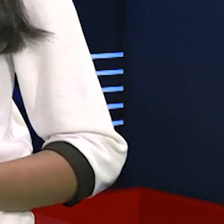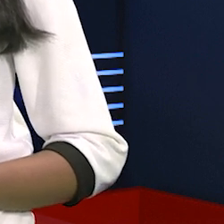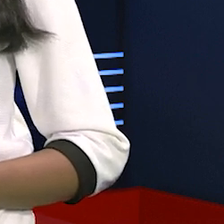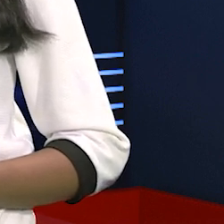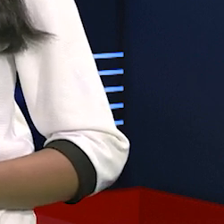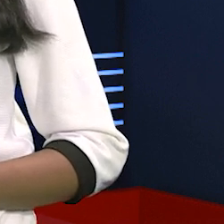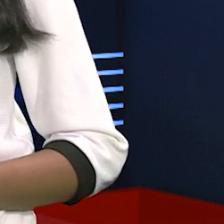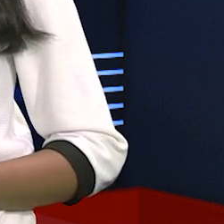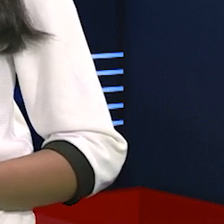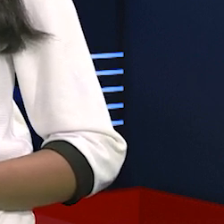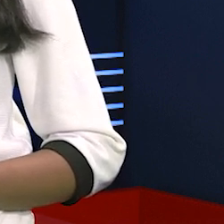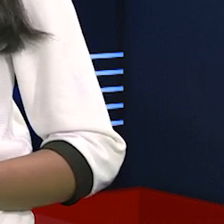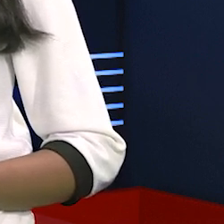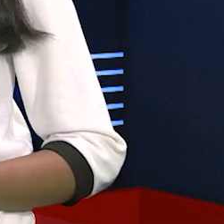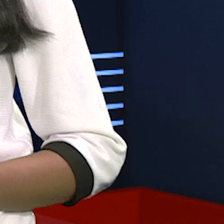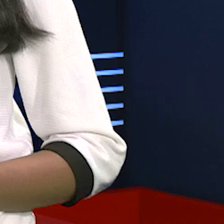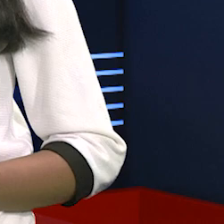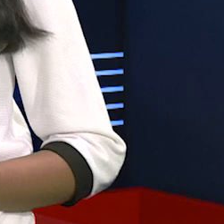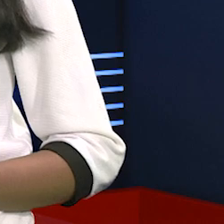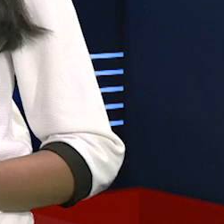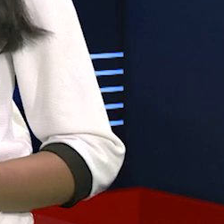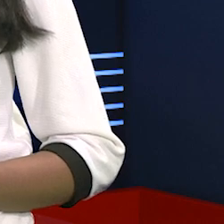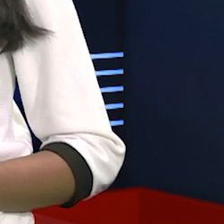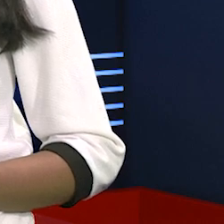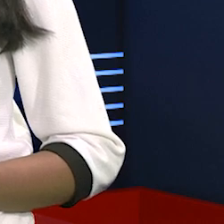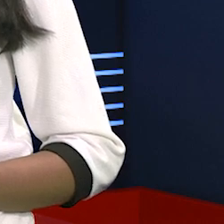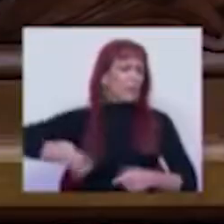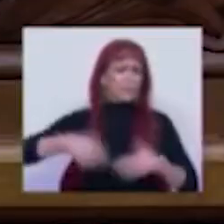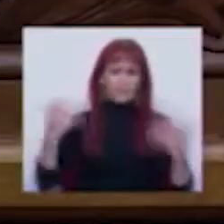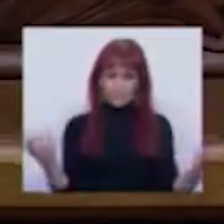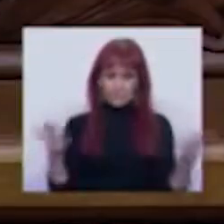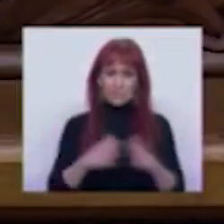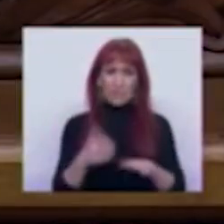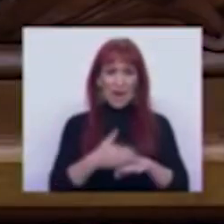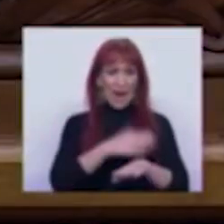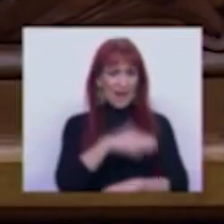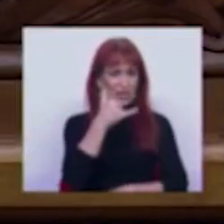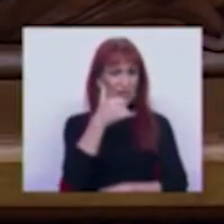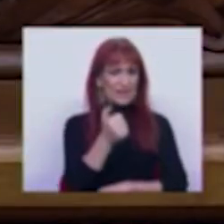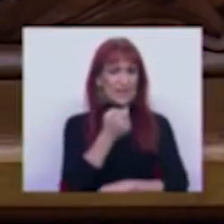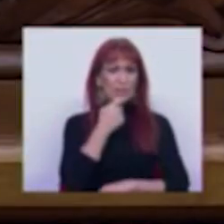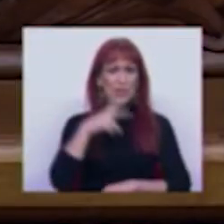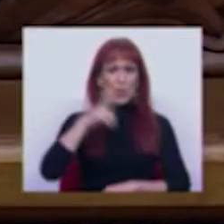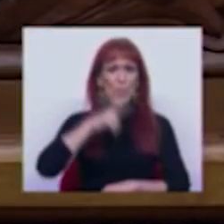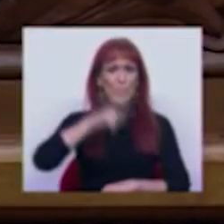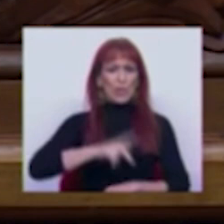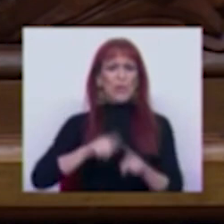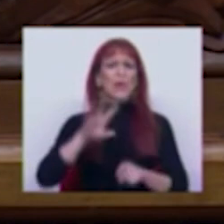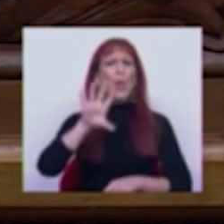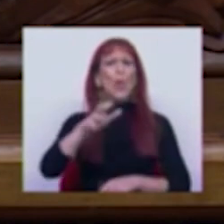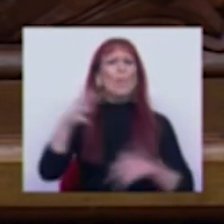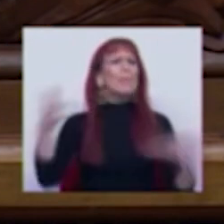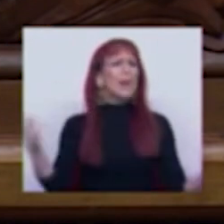democracia é difícil de conquistar, mas fácil de perder. Antes do 25 de Abril, Portugal era um